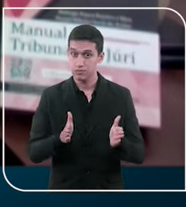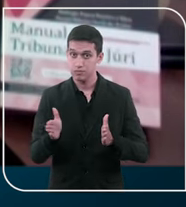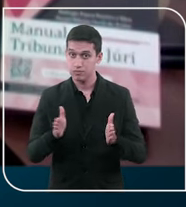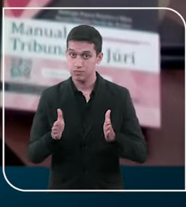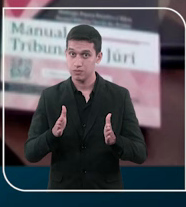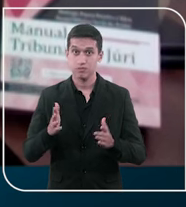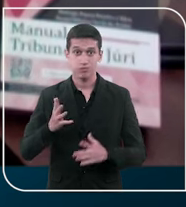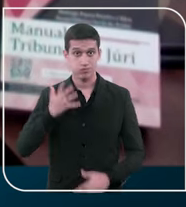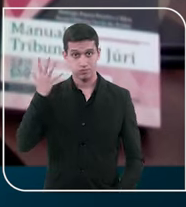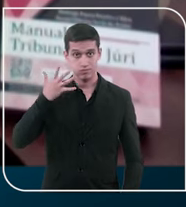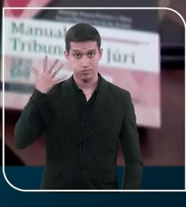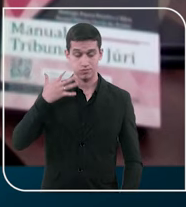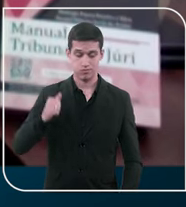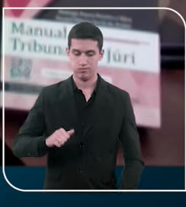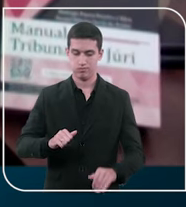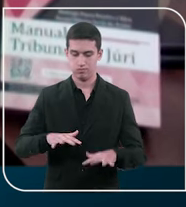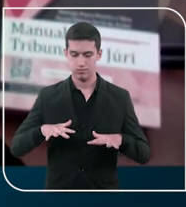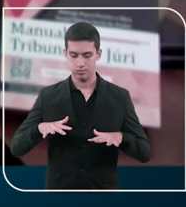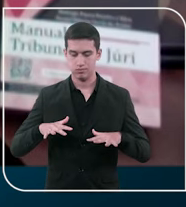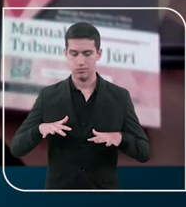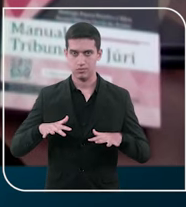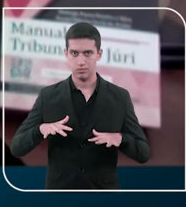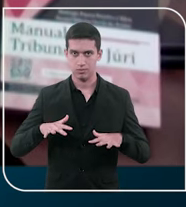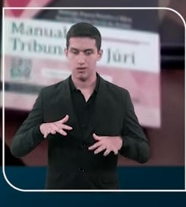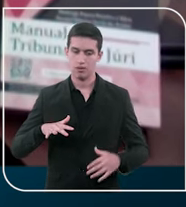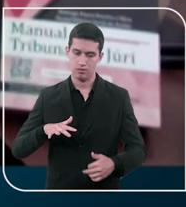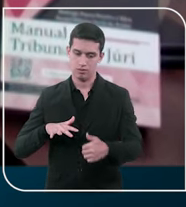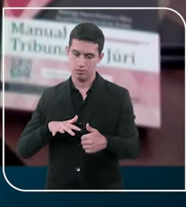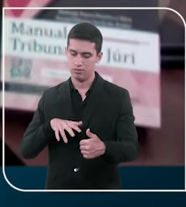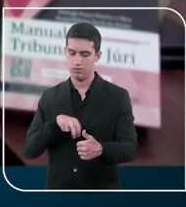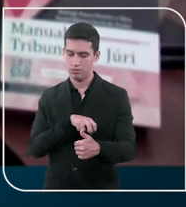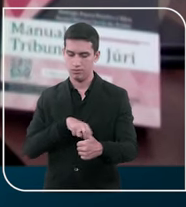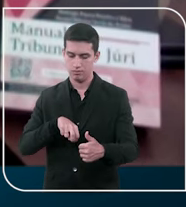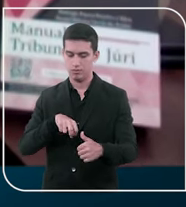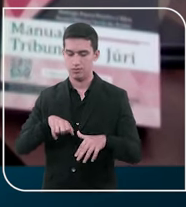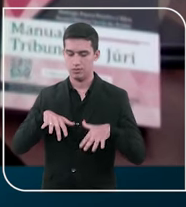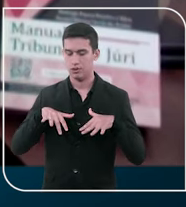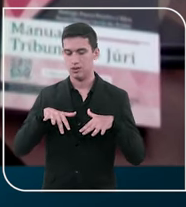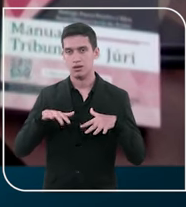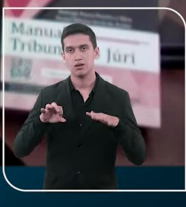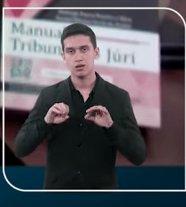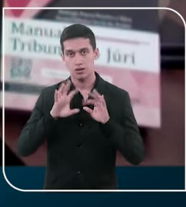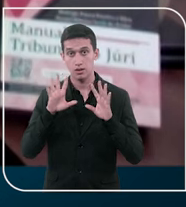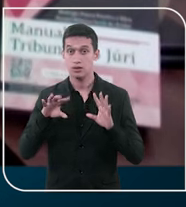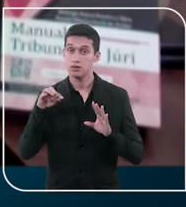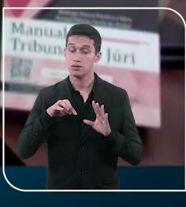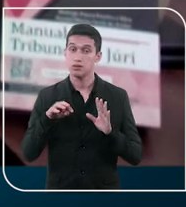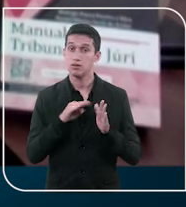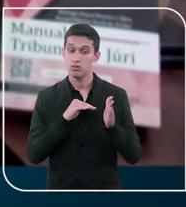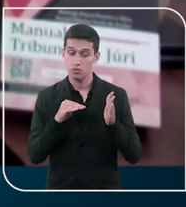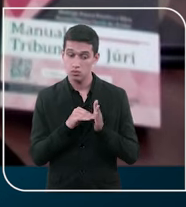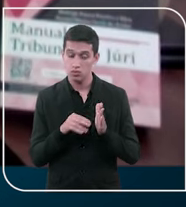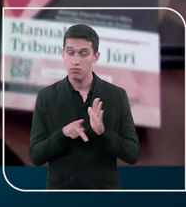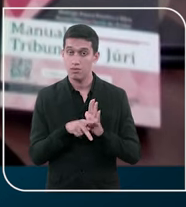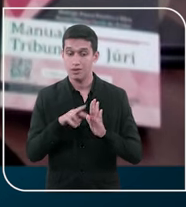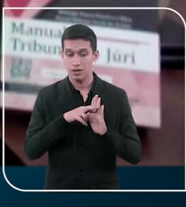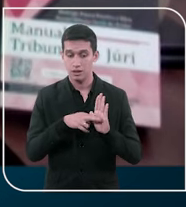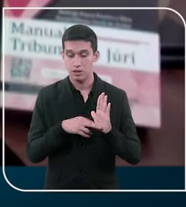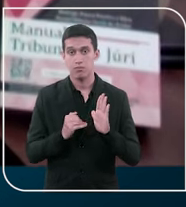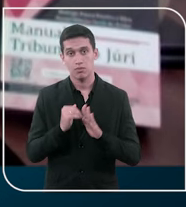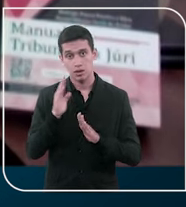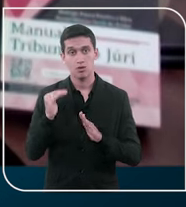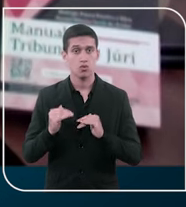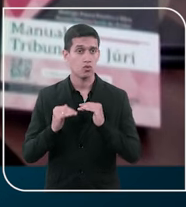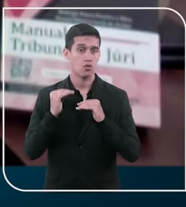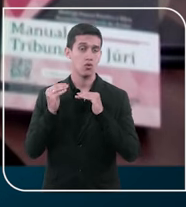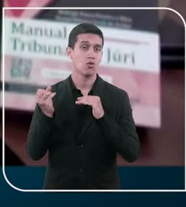a sustentação em plenário. Claro que isso, pela doutrina mais moderna, por um